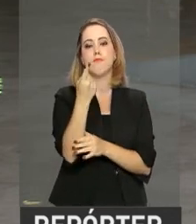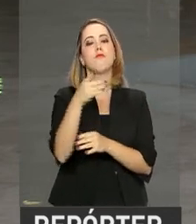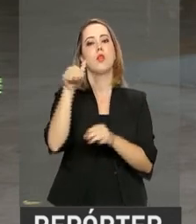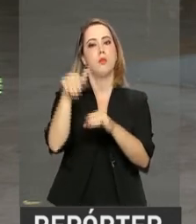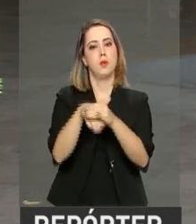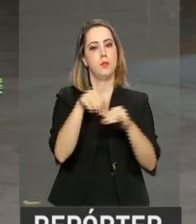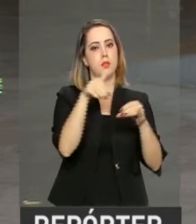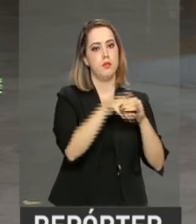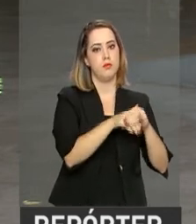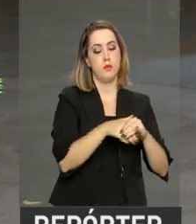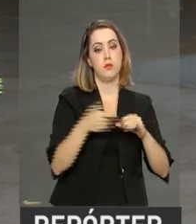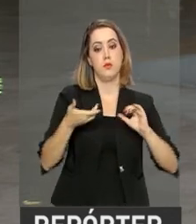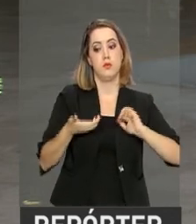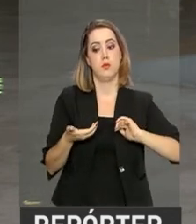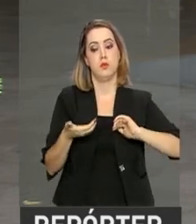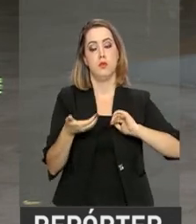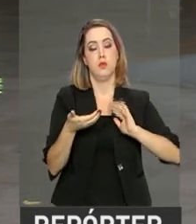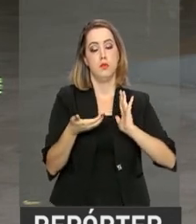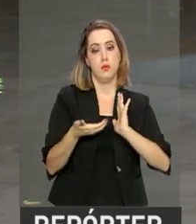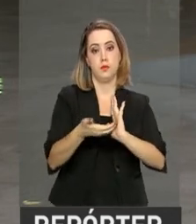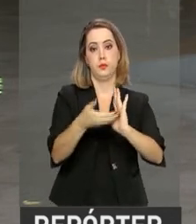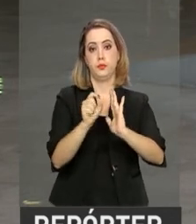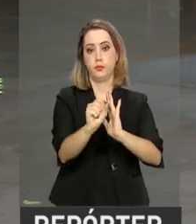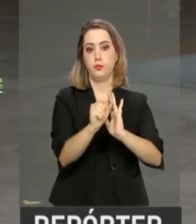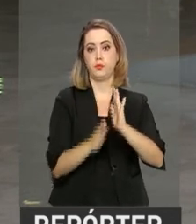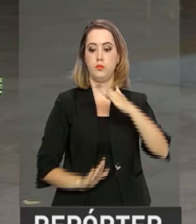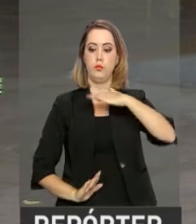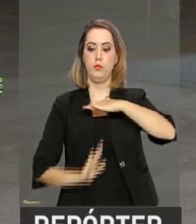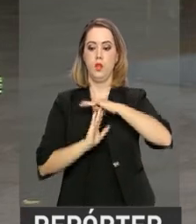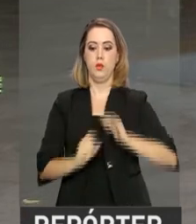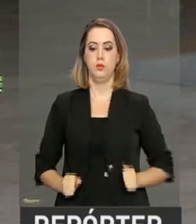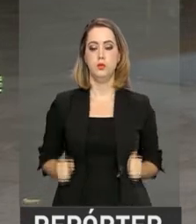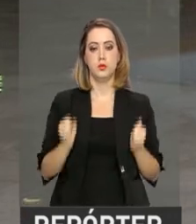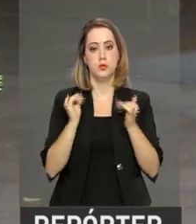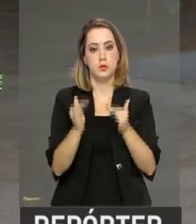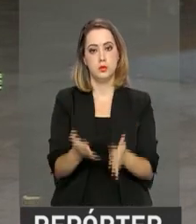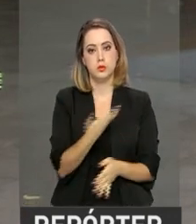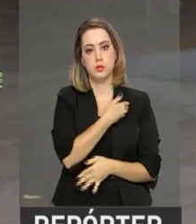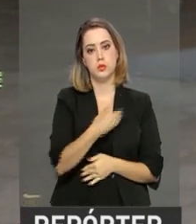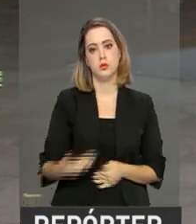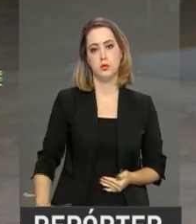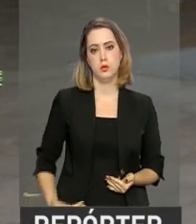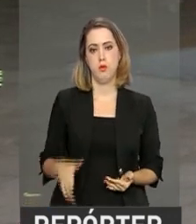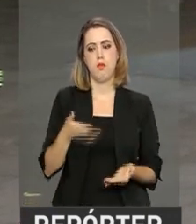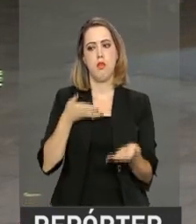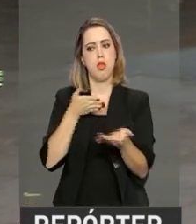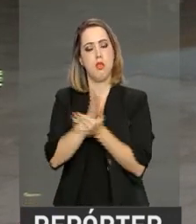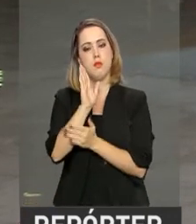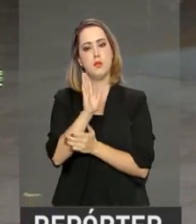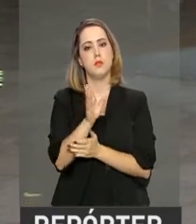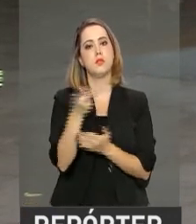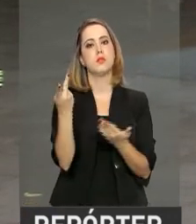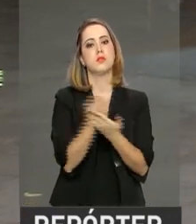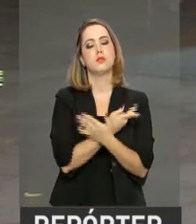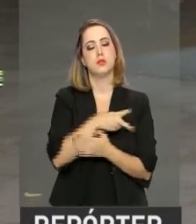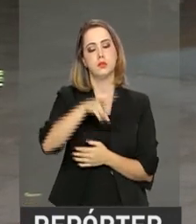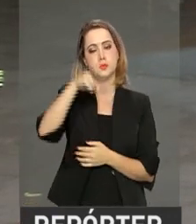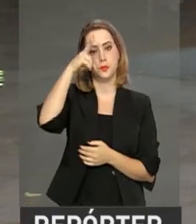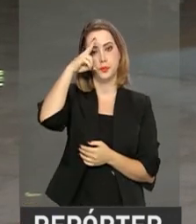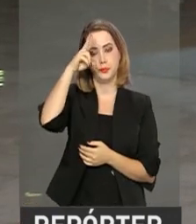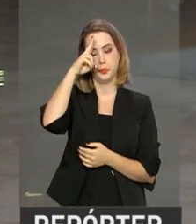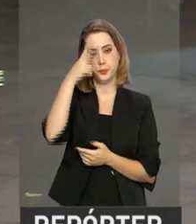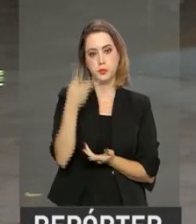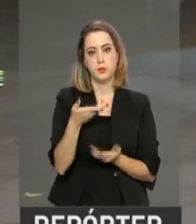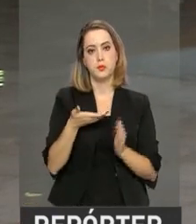que estabelece um teto para o aumento dos gastos públicos a aprovação é essa que ocorreu na segunda feira na câmara dos deputados